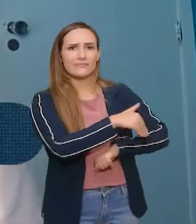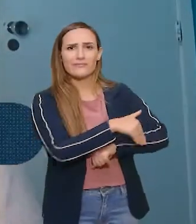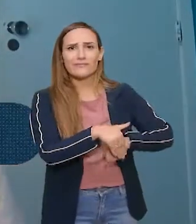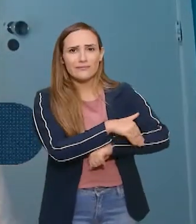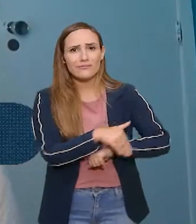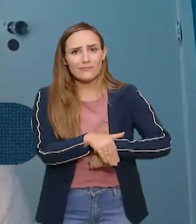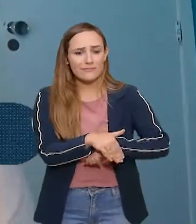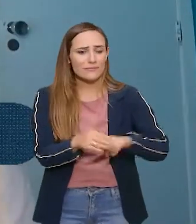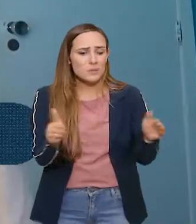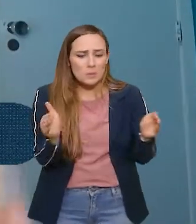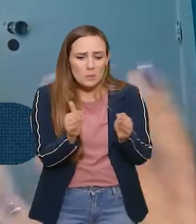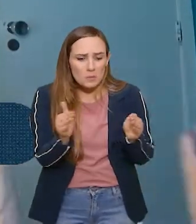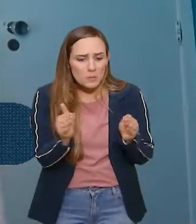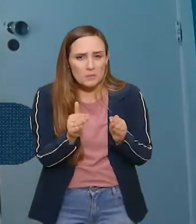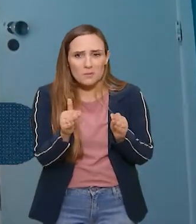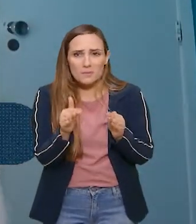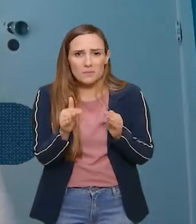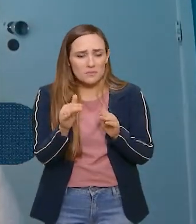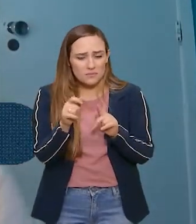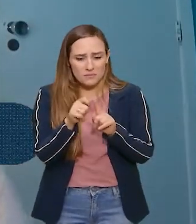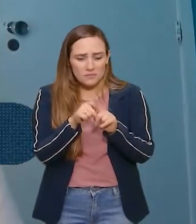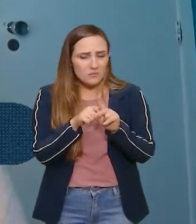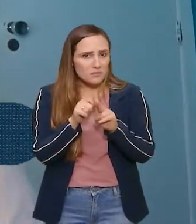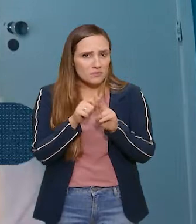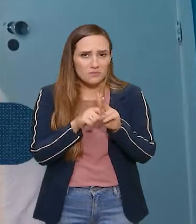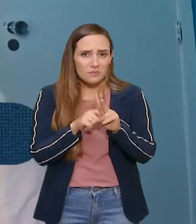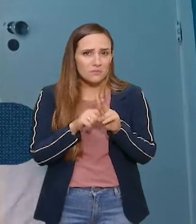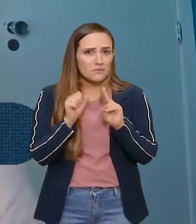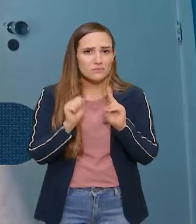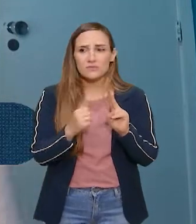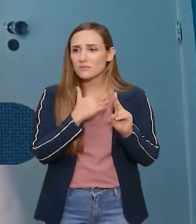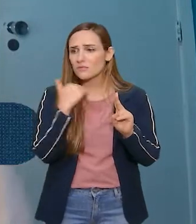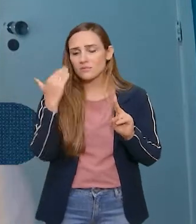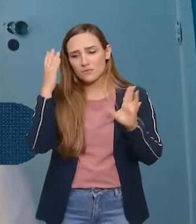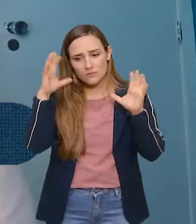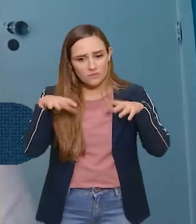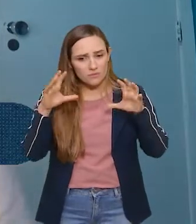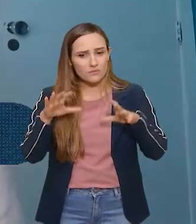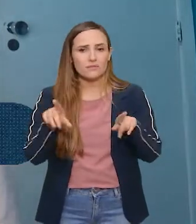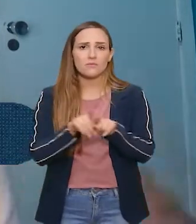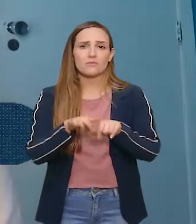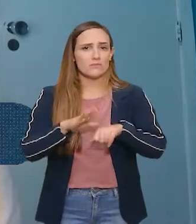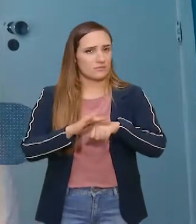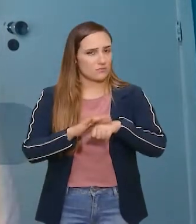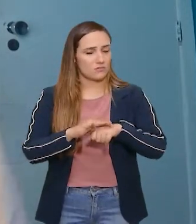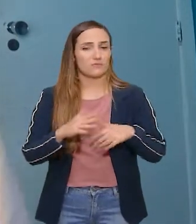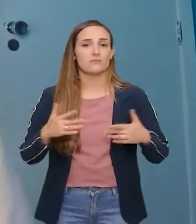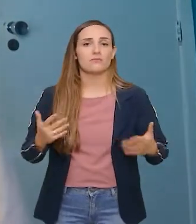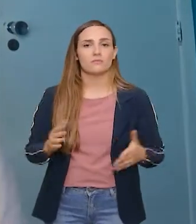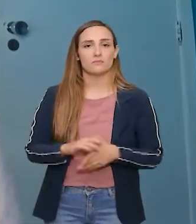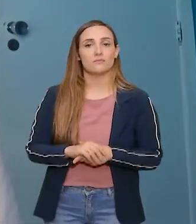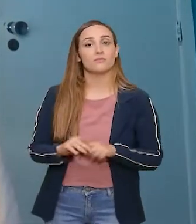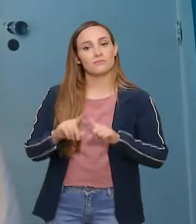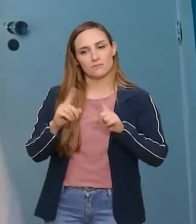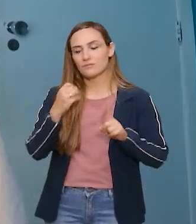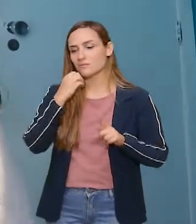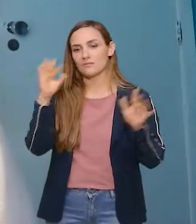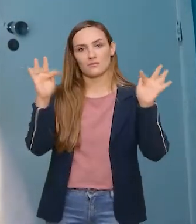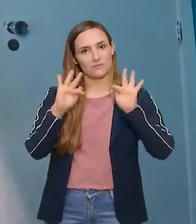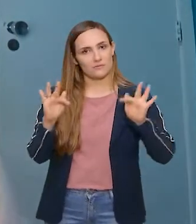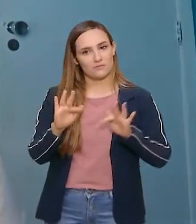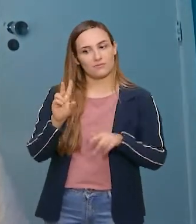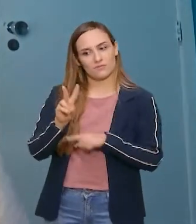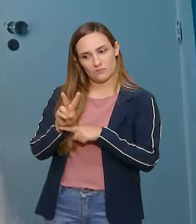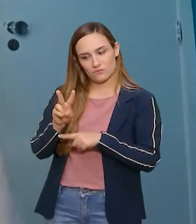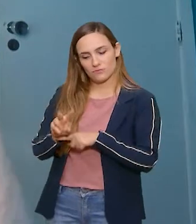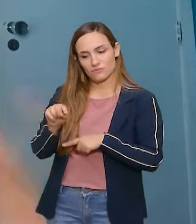ela talvez ficasse na rua. Ela era muito pequenininha, tinha menos de 2 meses, ela poderia ter morrido na chuva e até por conta da